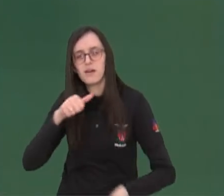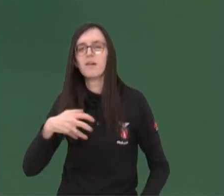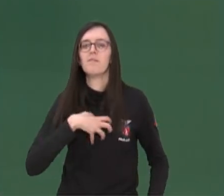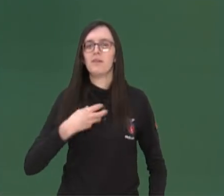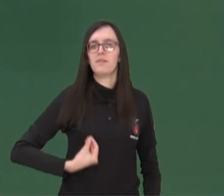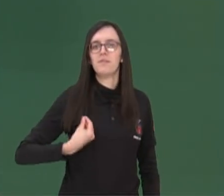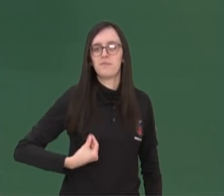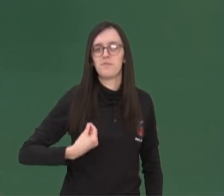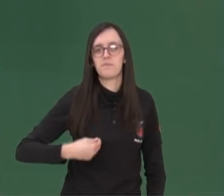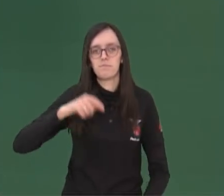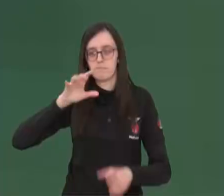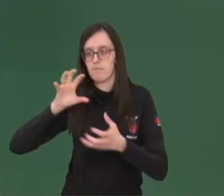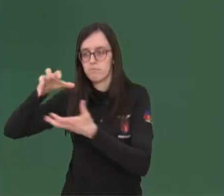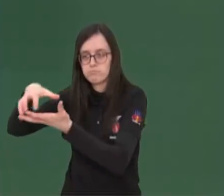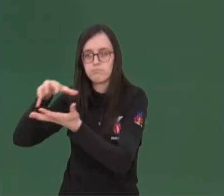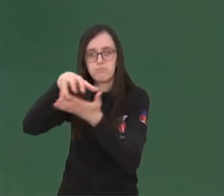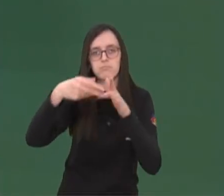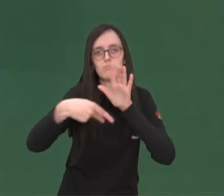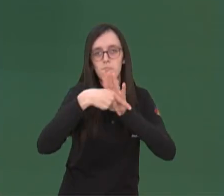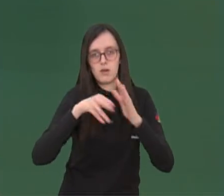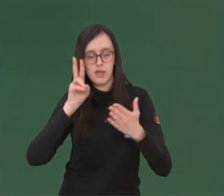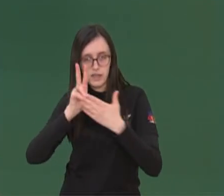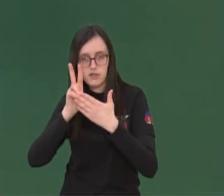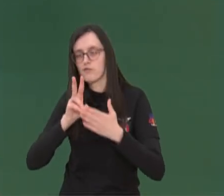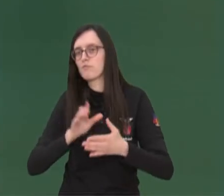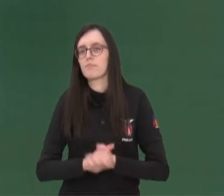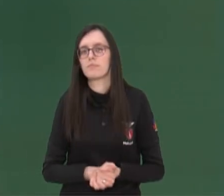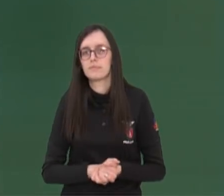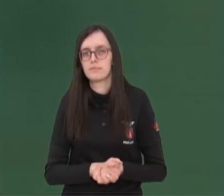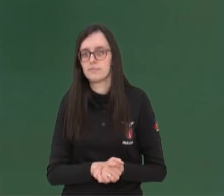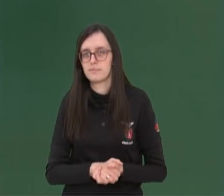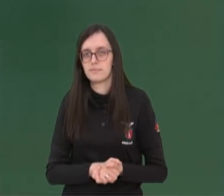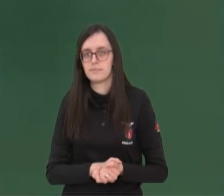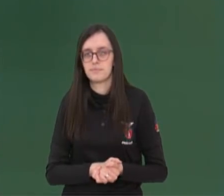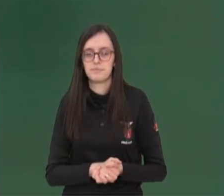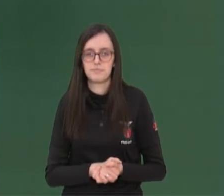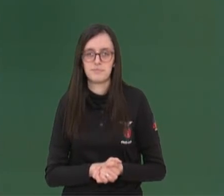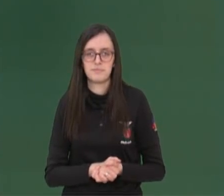vida dessas tribos indígenas? Então, existe